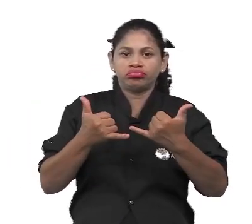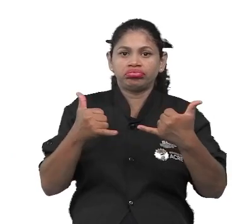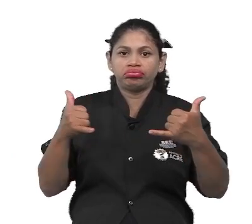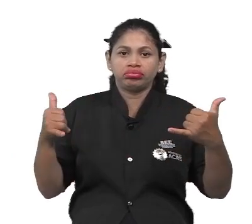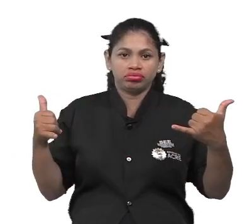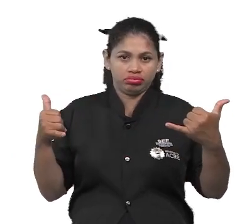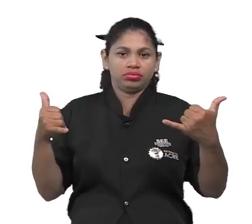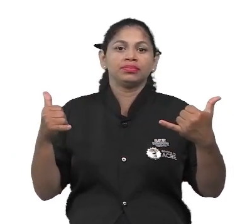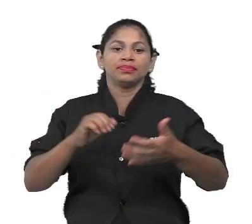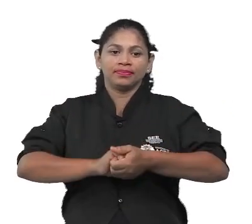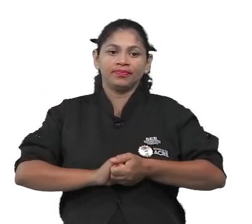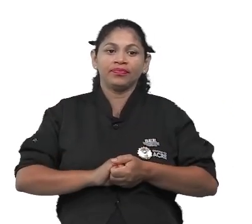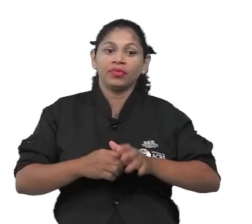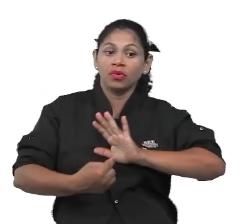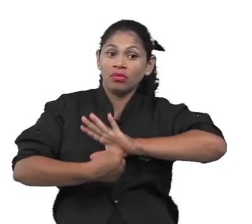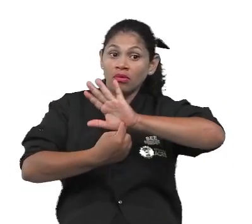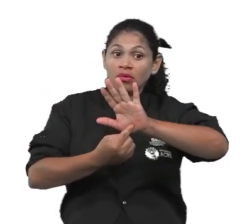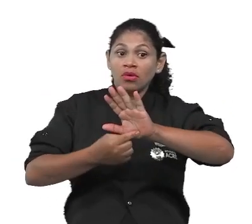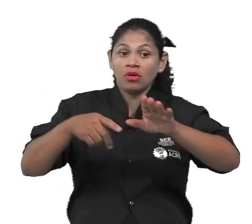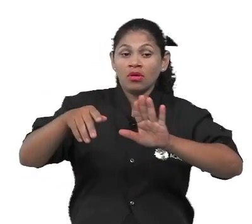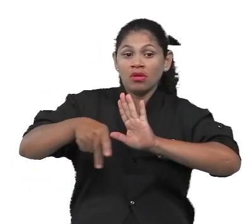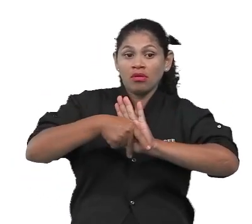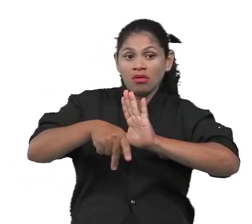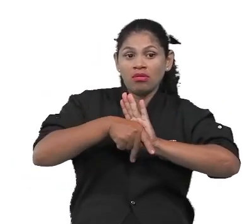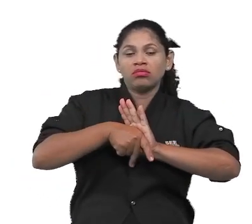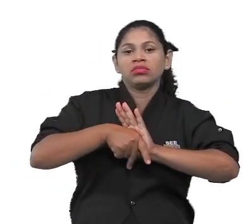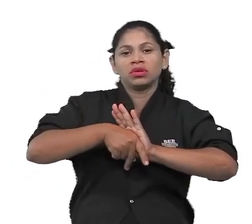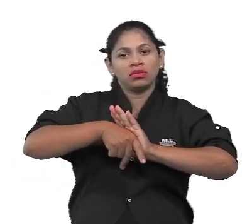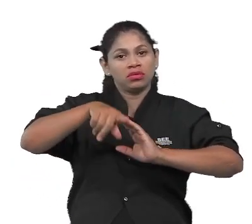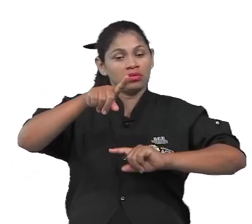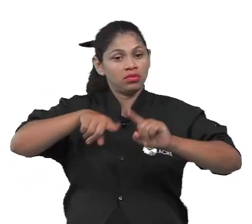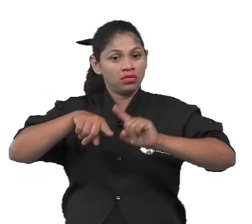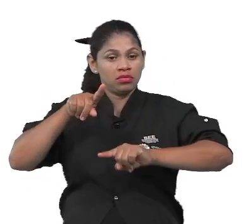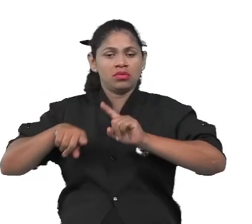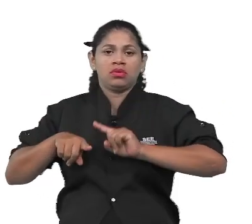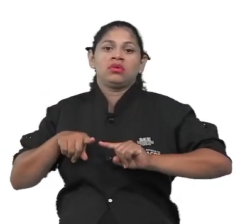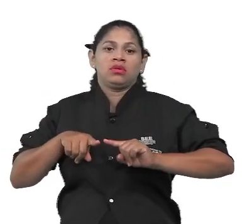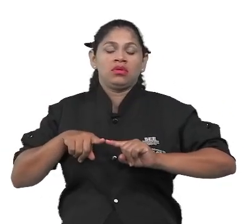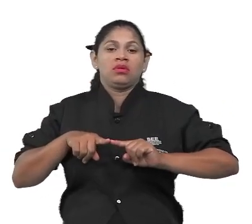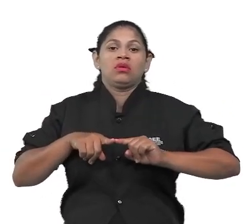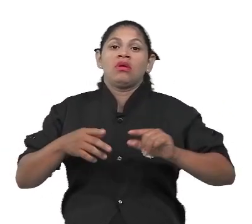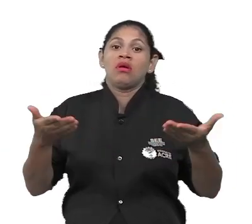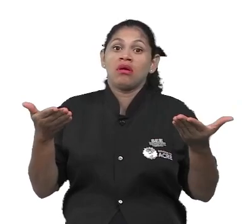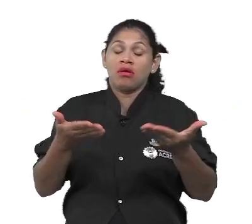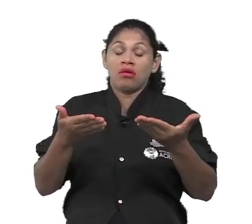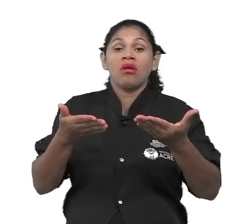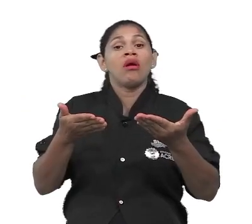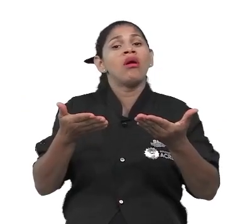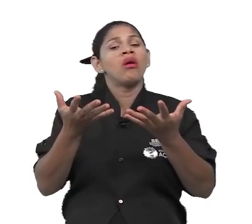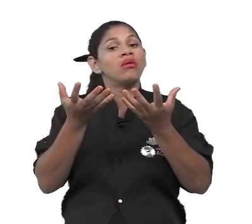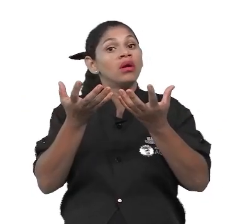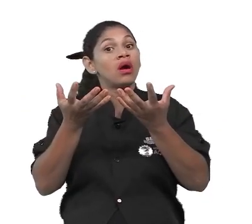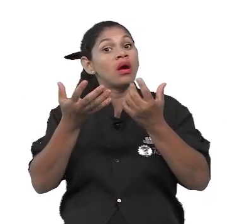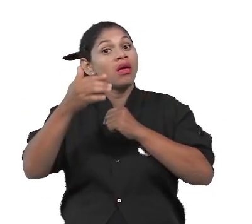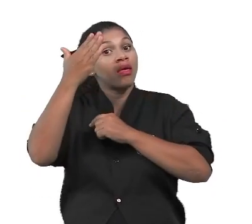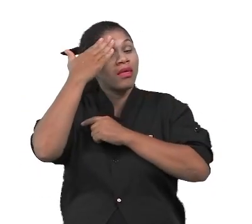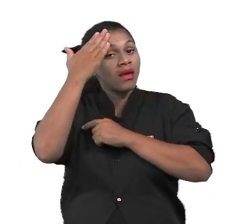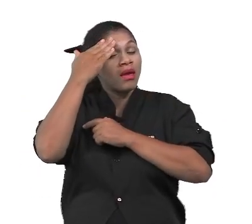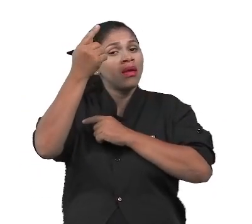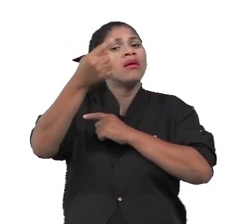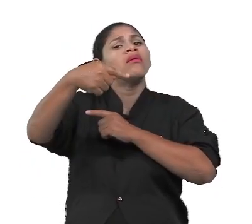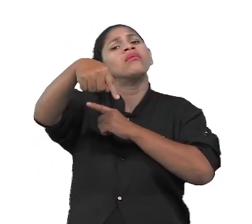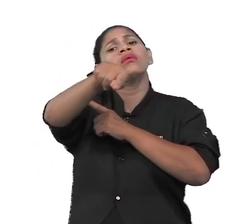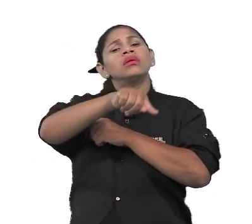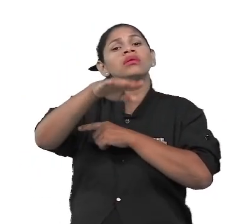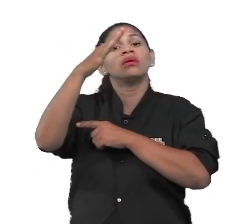também as propriedades magnéticas, né, de vários materiais. Então, agora eu quero saber se vocês sabem qual é a diferença